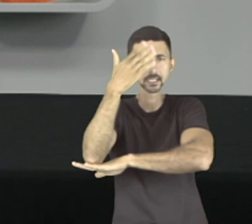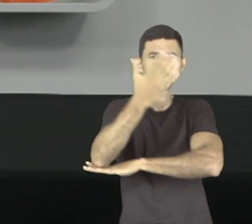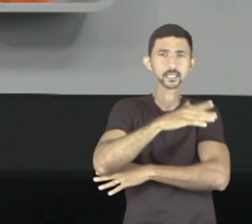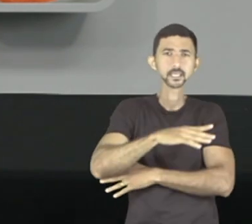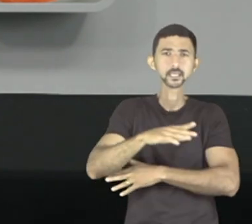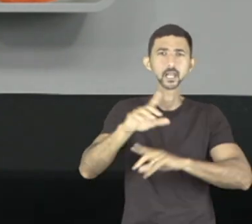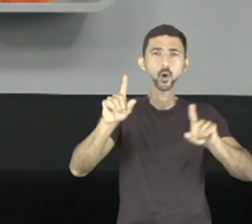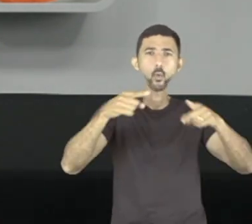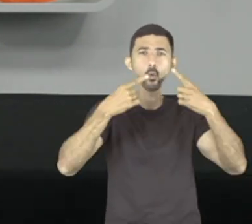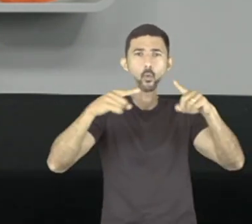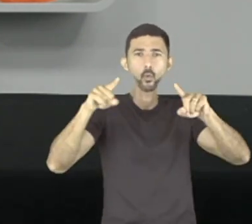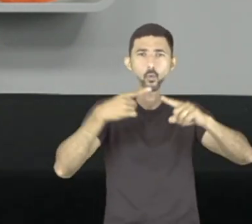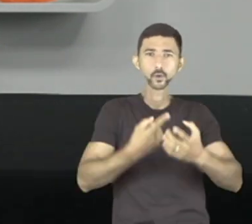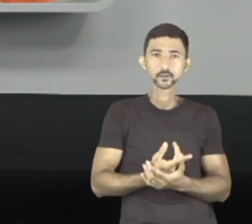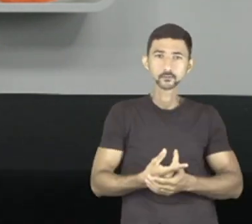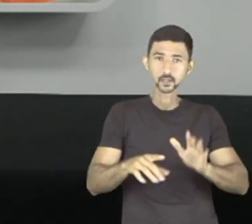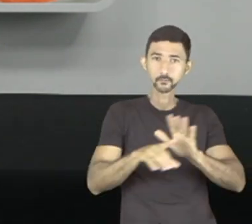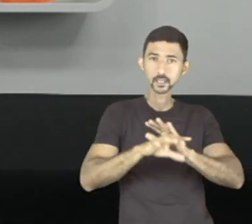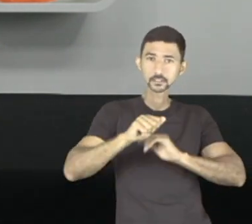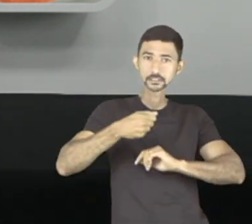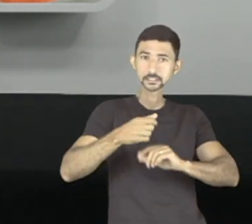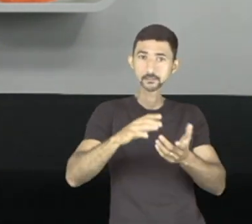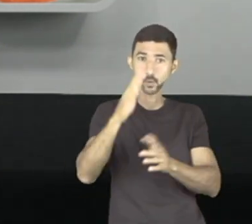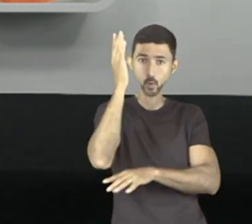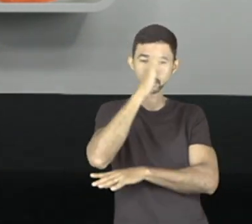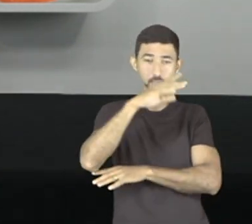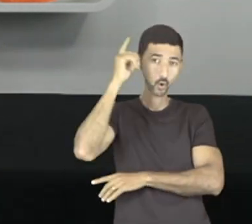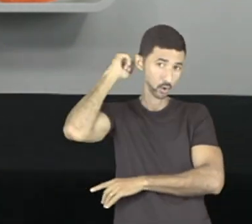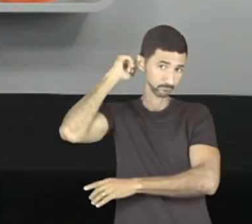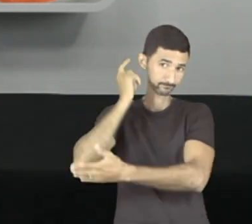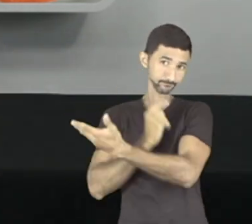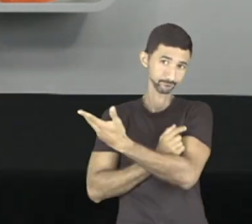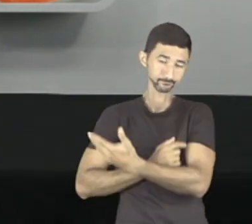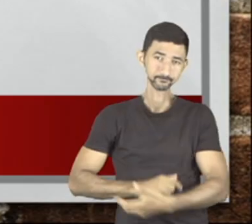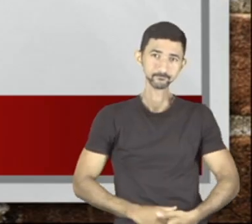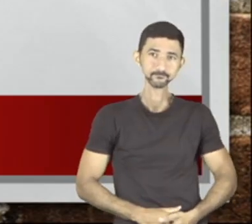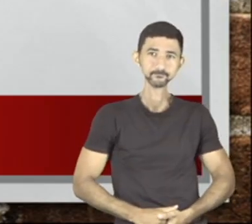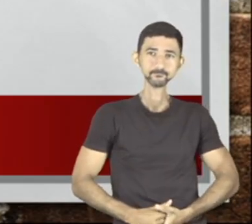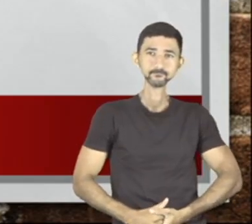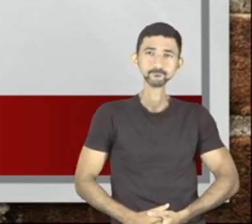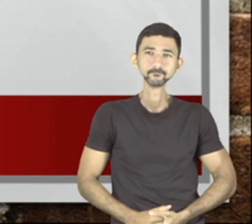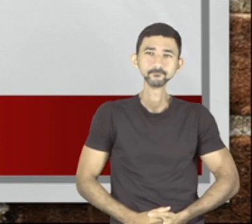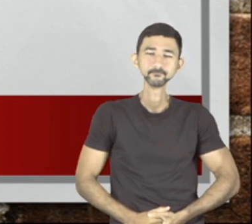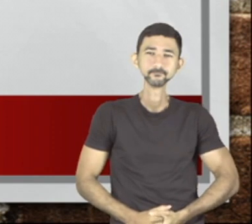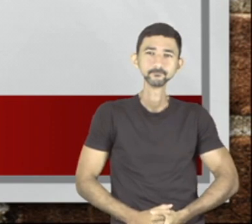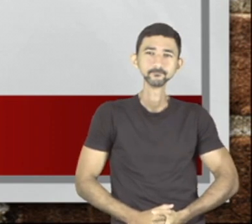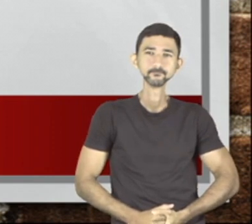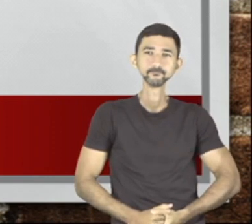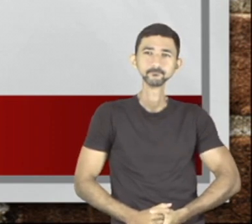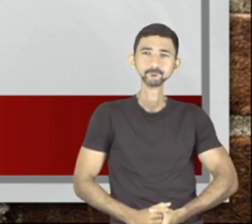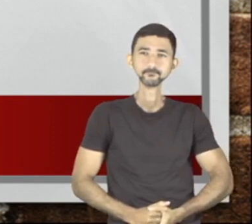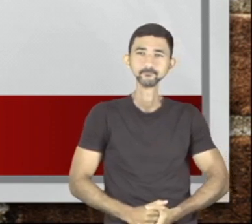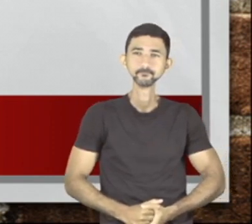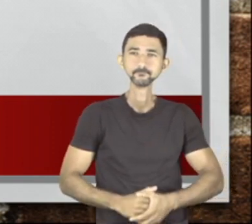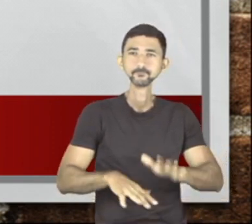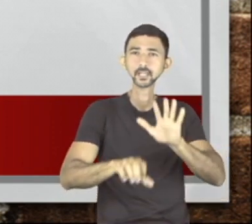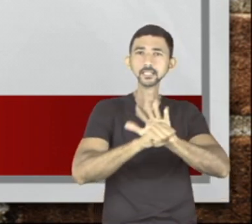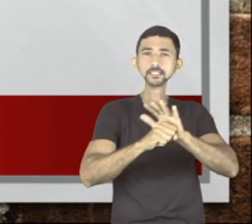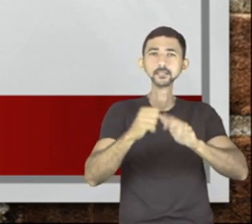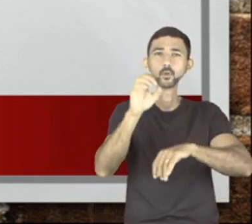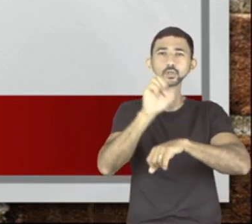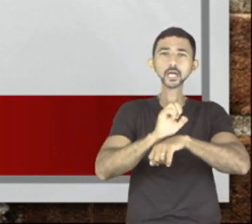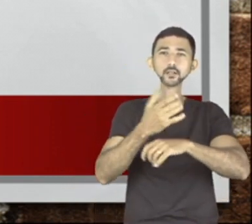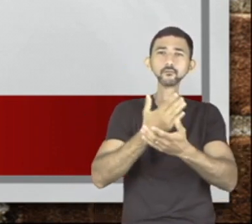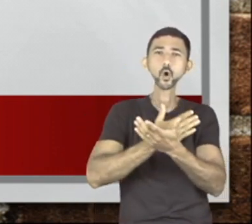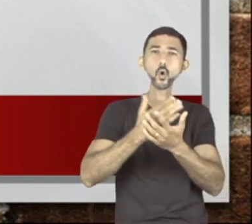do hino e eu vou falar do brasão do estado. Então acompanha comigo, vamos lá. Acompanhe o slide. Os símbolos oficiais do estado, nós